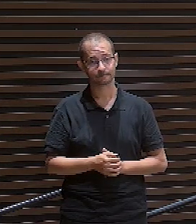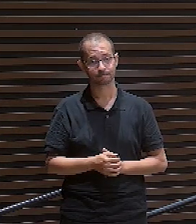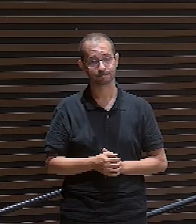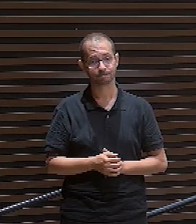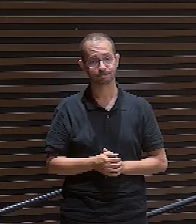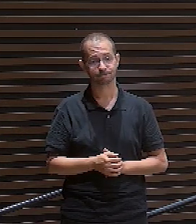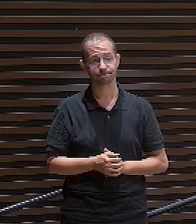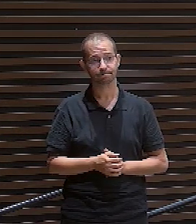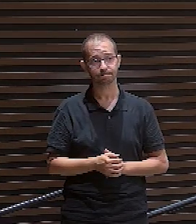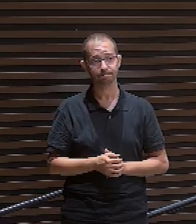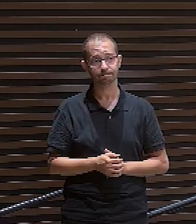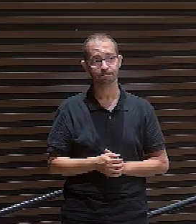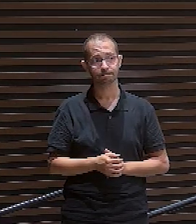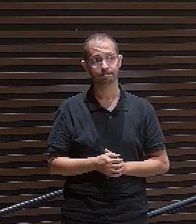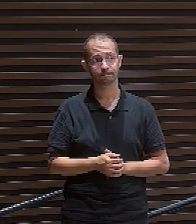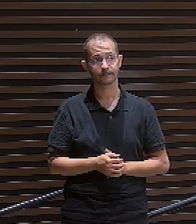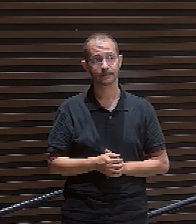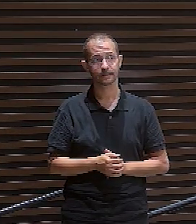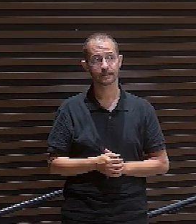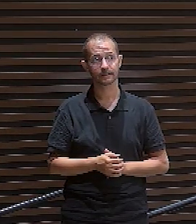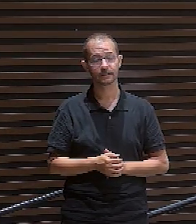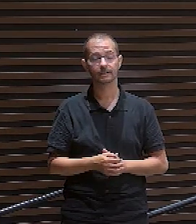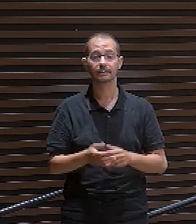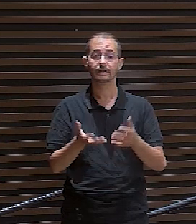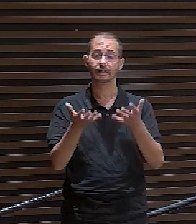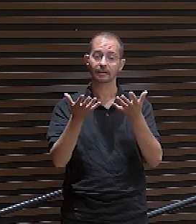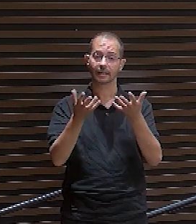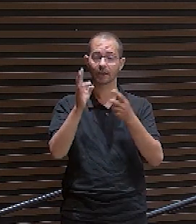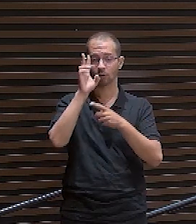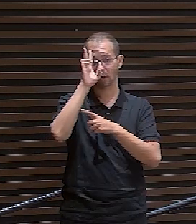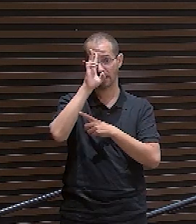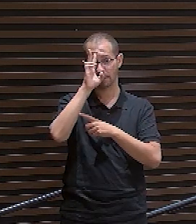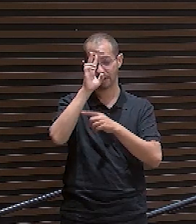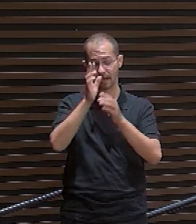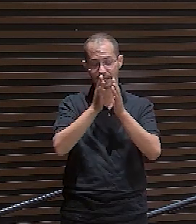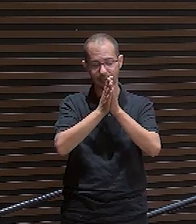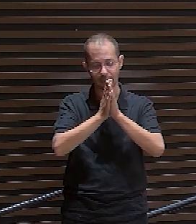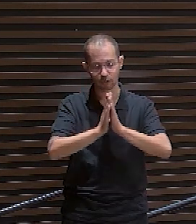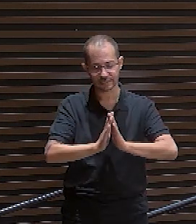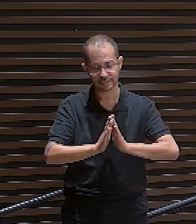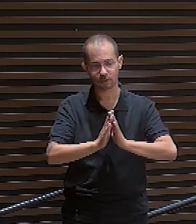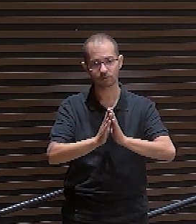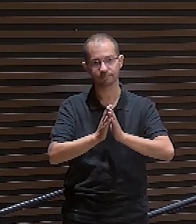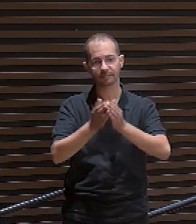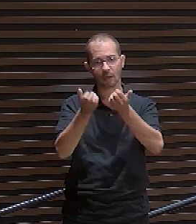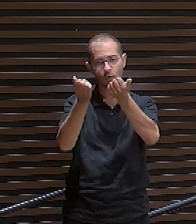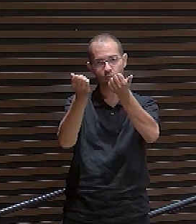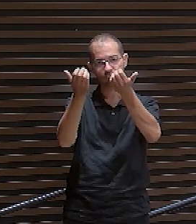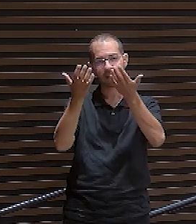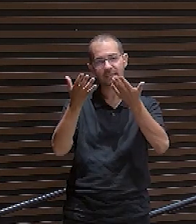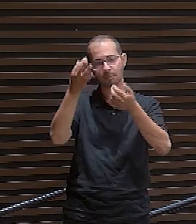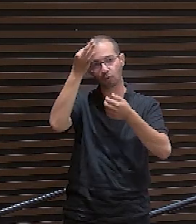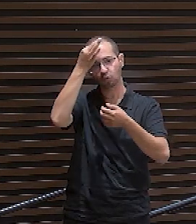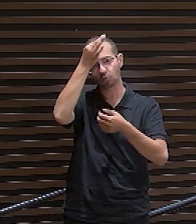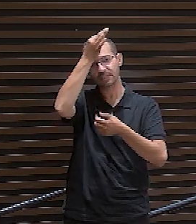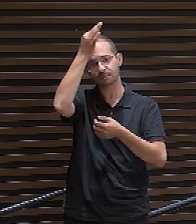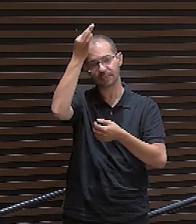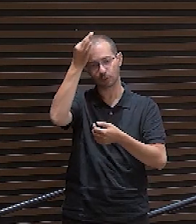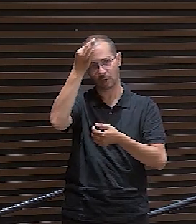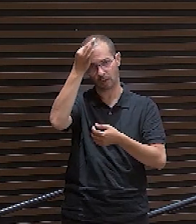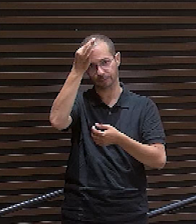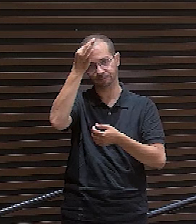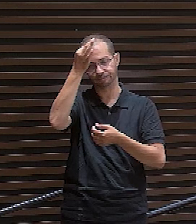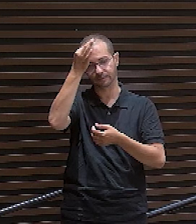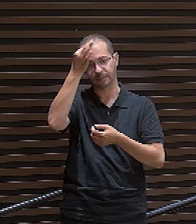Antes de fazer algumas aplicações, eu quero lembrar que a adoração é um atributo espiritual e, para tanto,